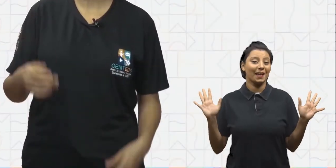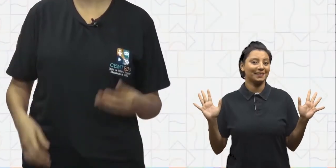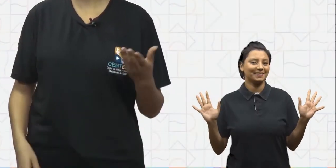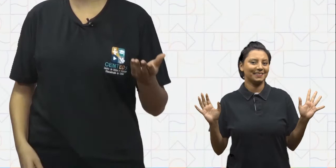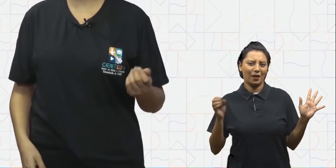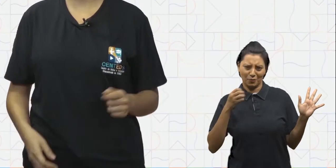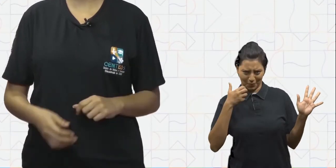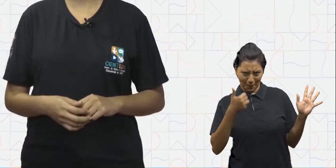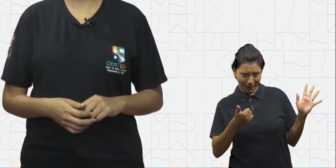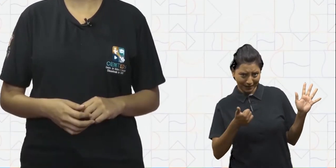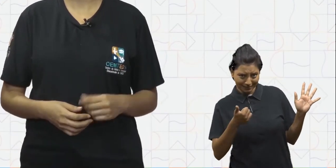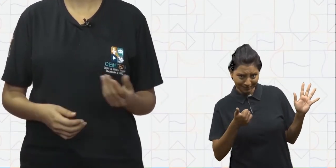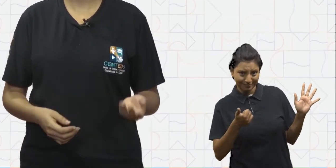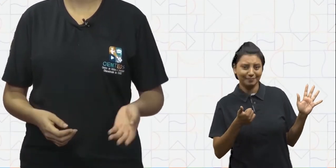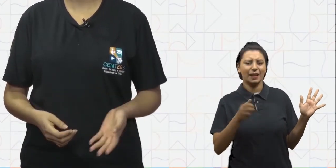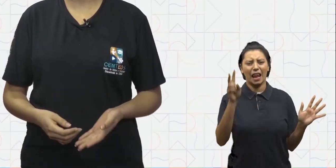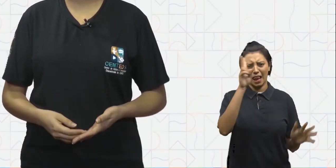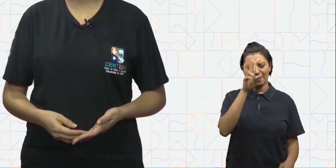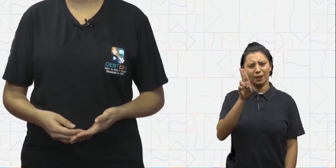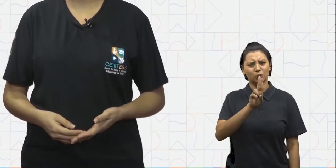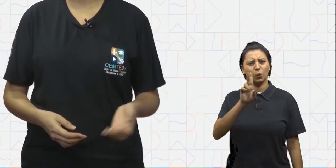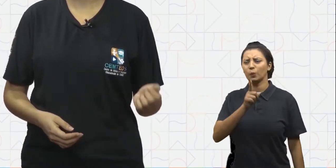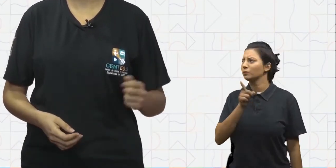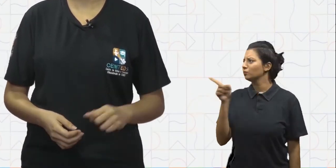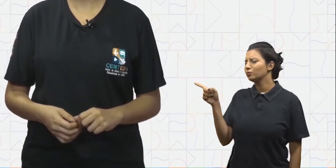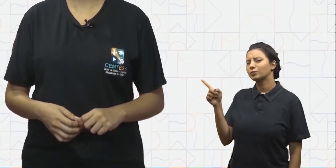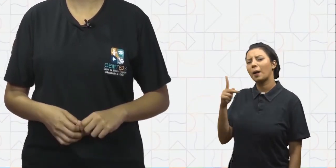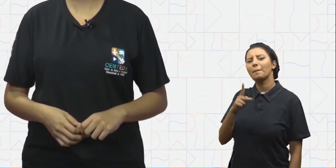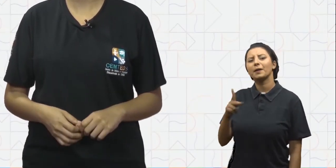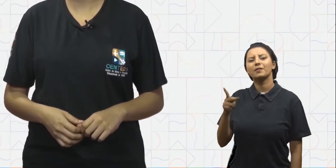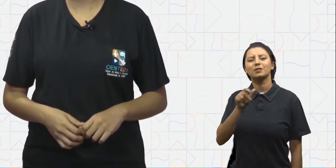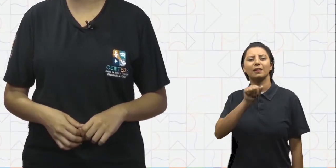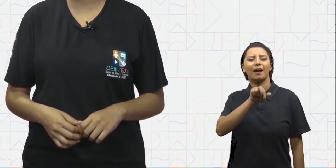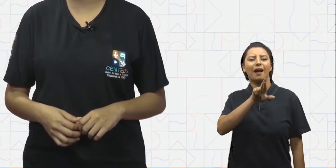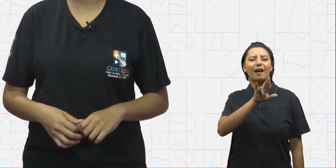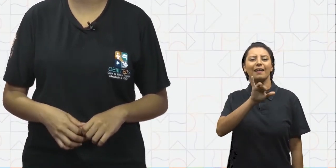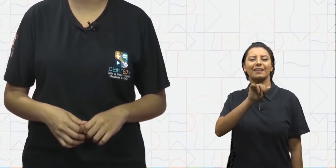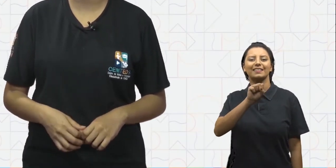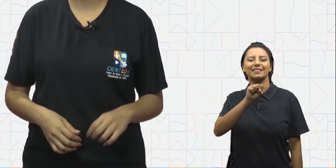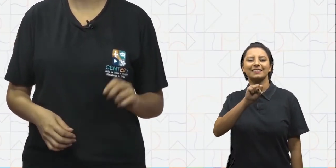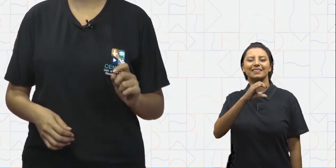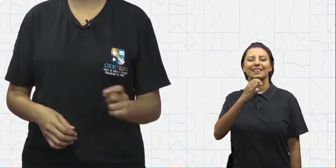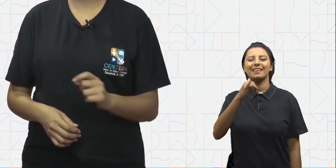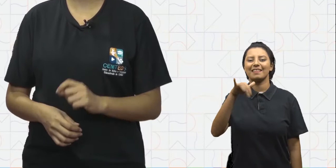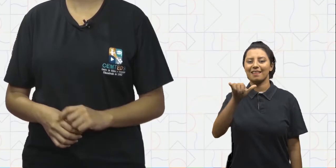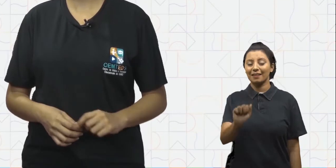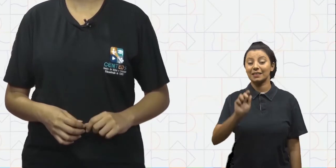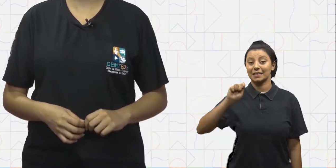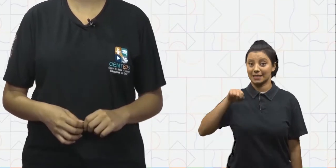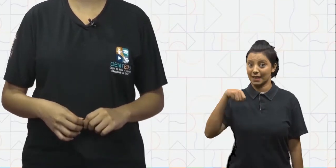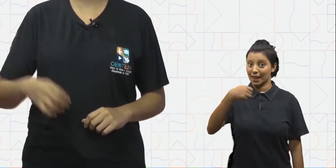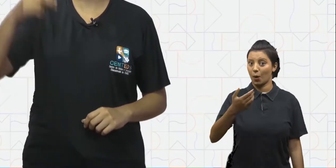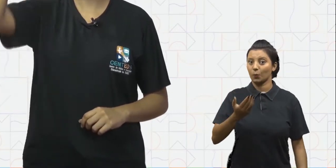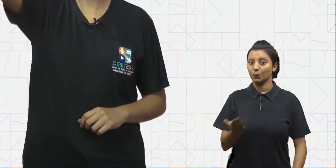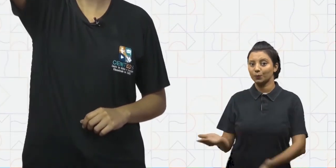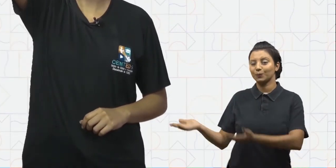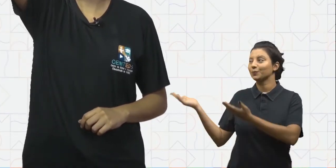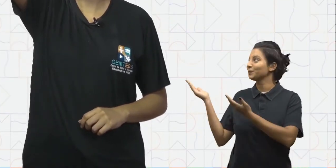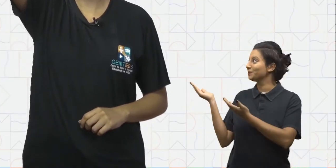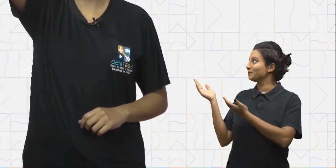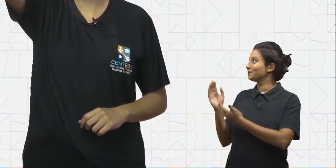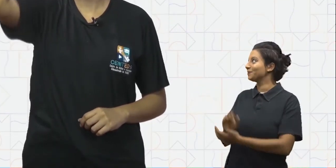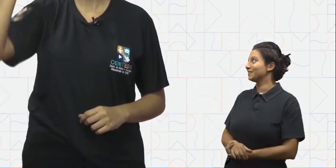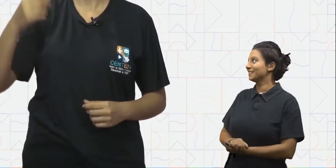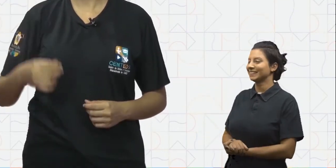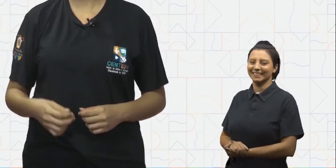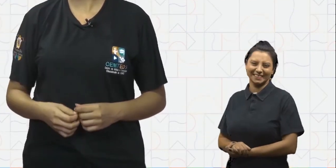Olá, como você está? Lembra o meu nome? Sou a professora Arícia Gisele. O meu sinal na comunidade surda